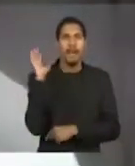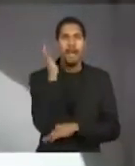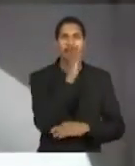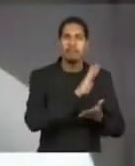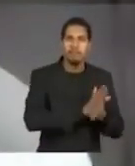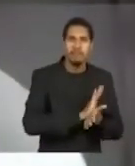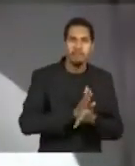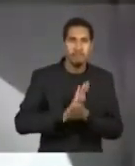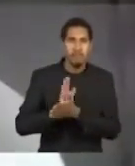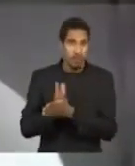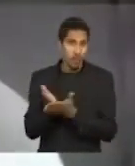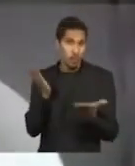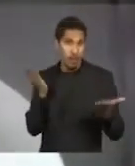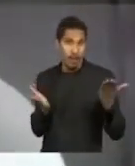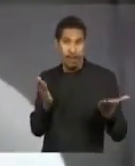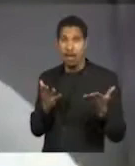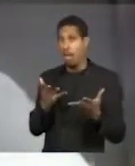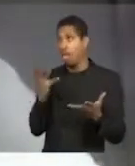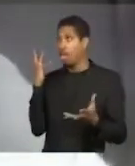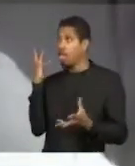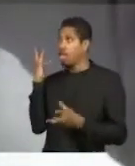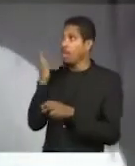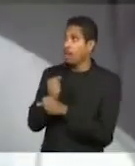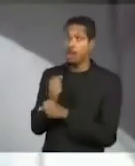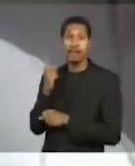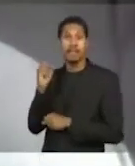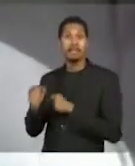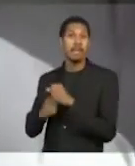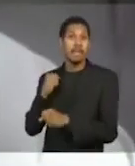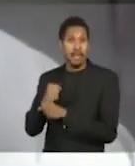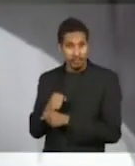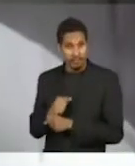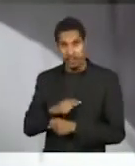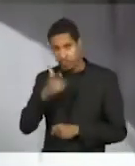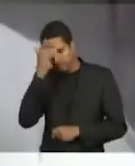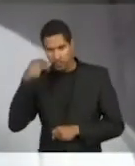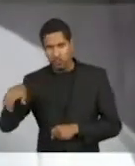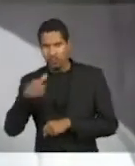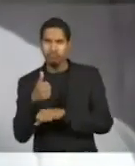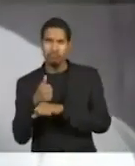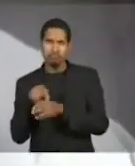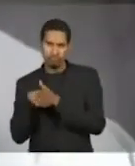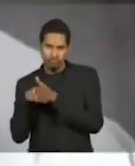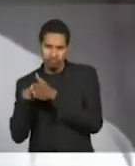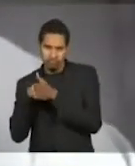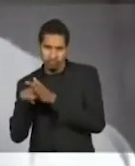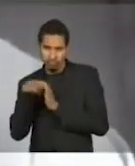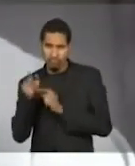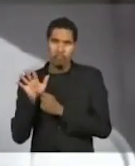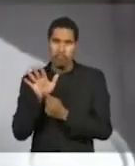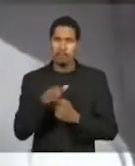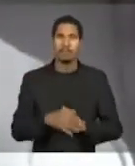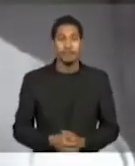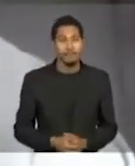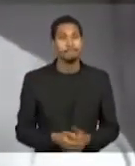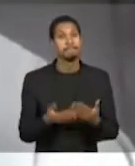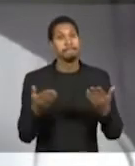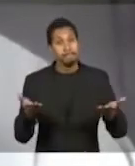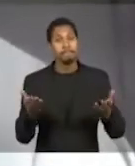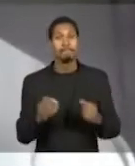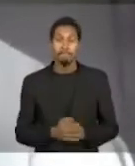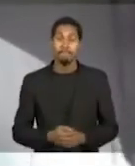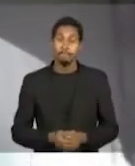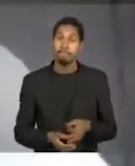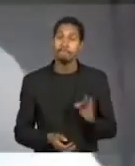aos últimos 10 anos, pelos cálculos feitos por aqueles que medem o desmatamento. Então, realmente, nós